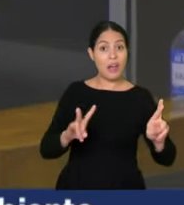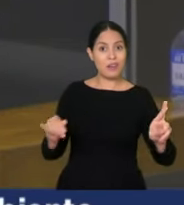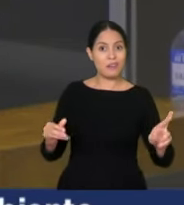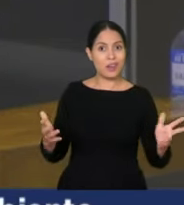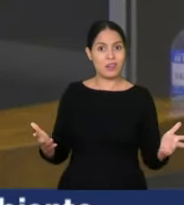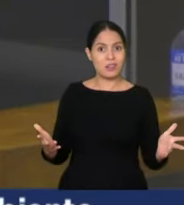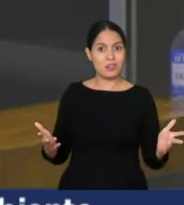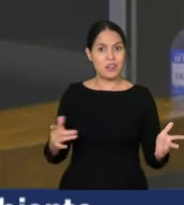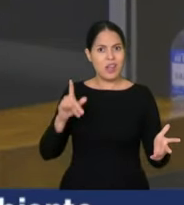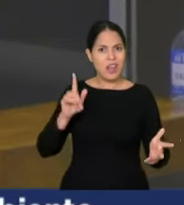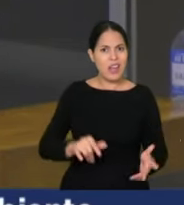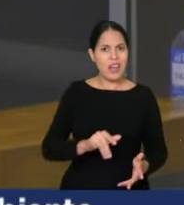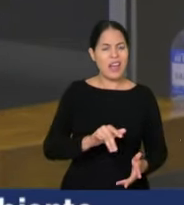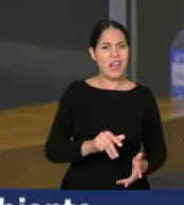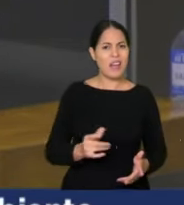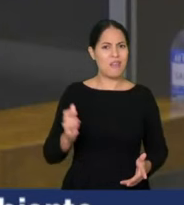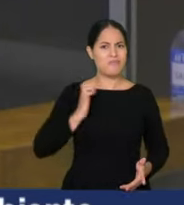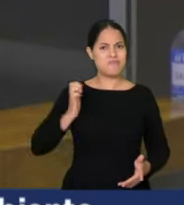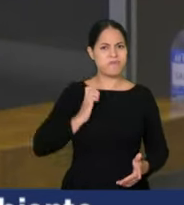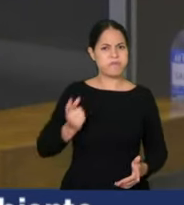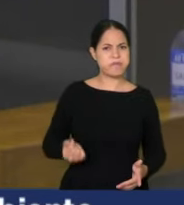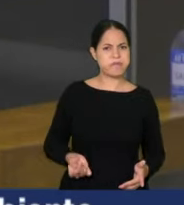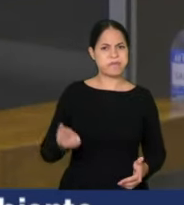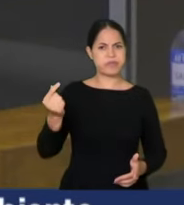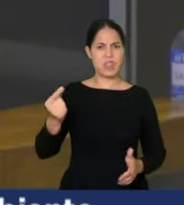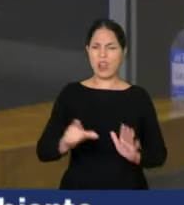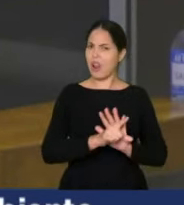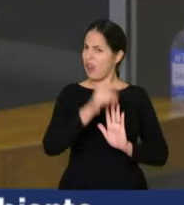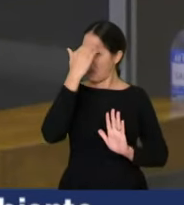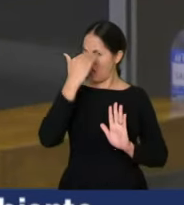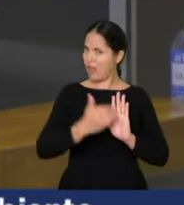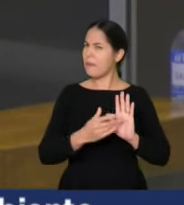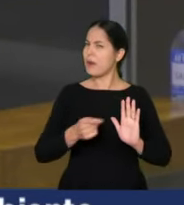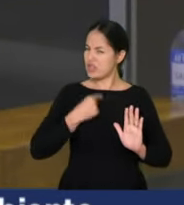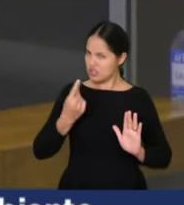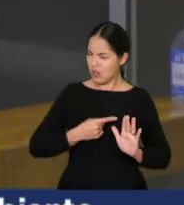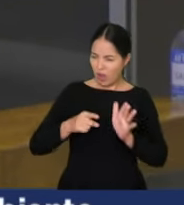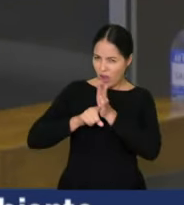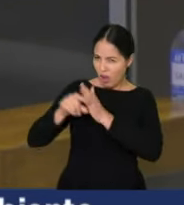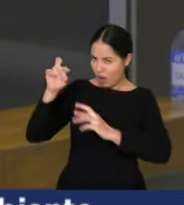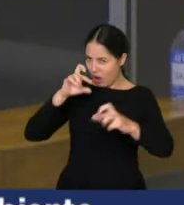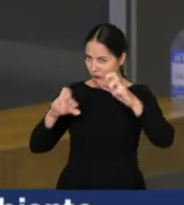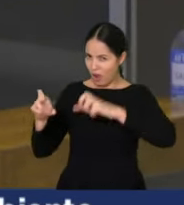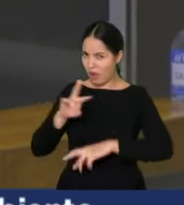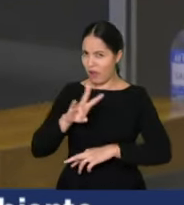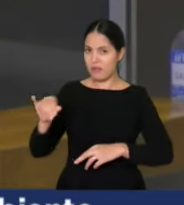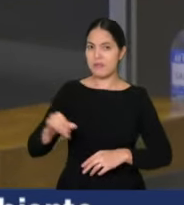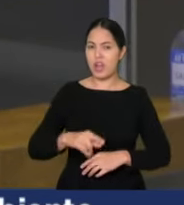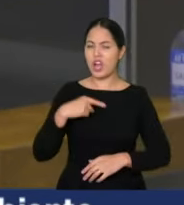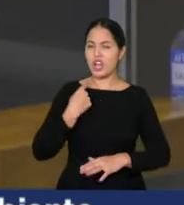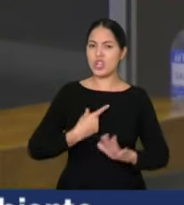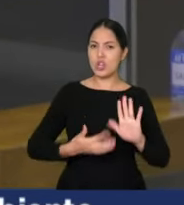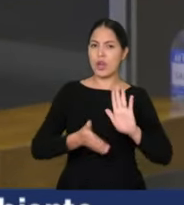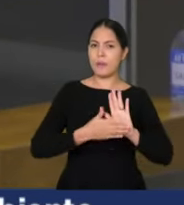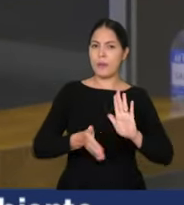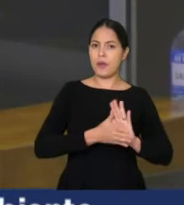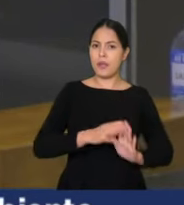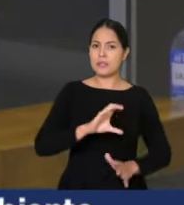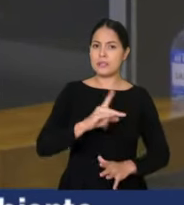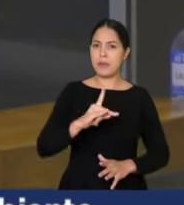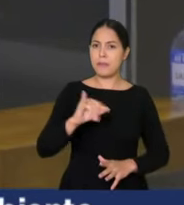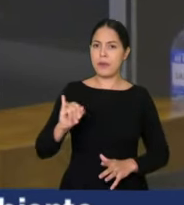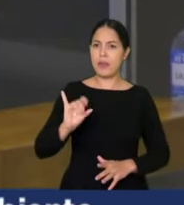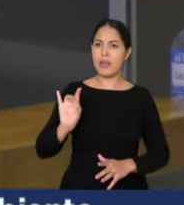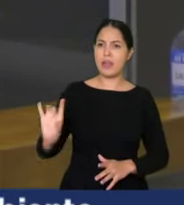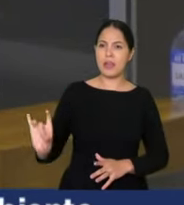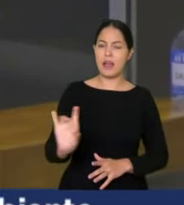enriquecimento ilícito. E nós investigaremos, nós proporemos CPI para investigar cada um